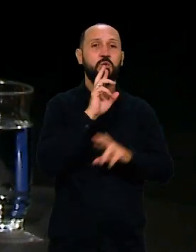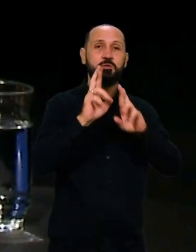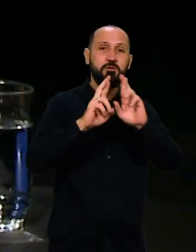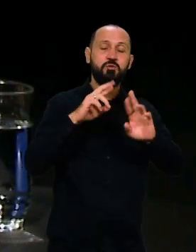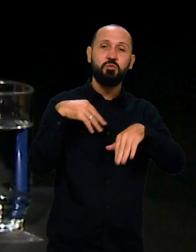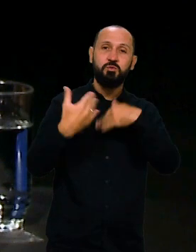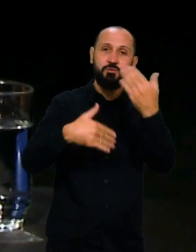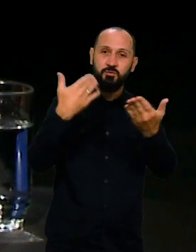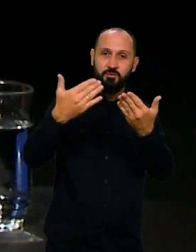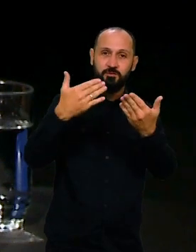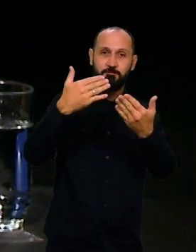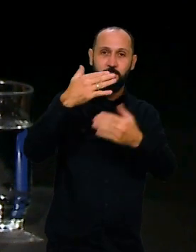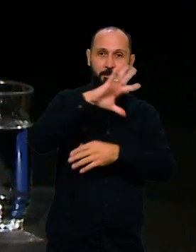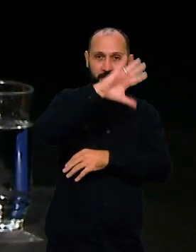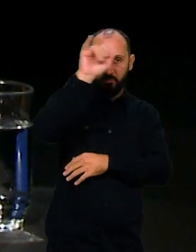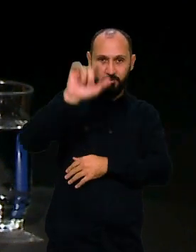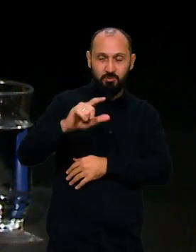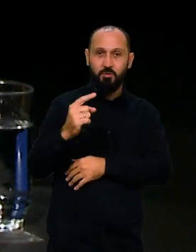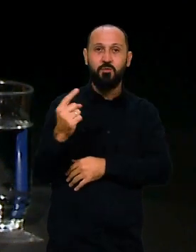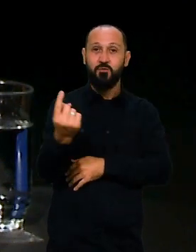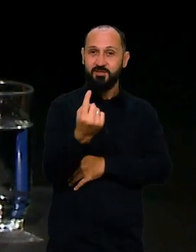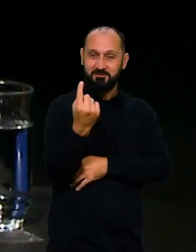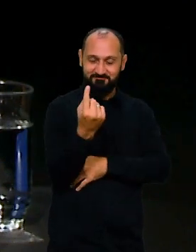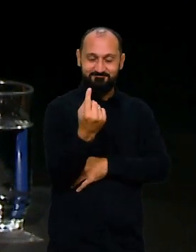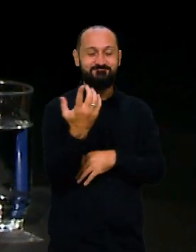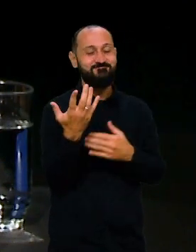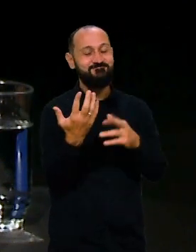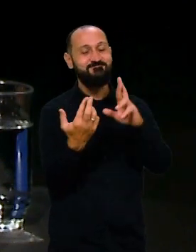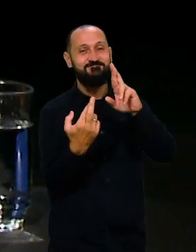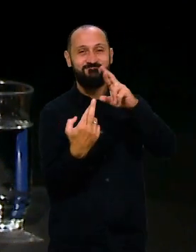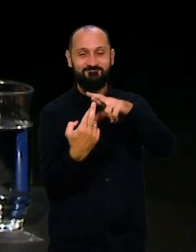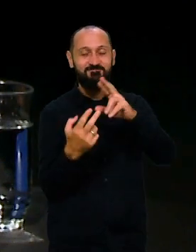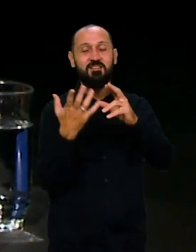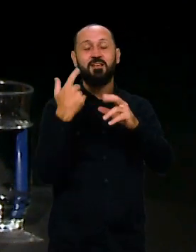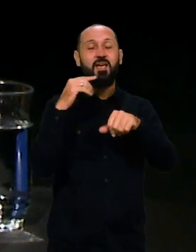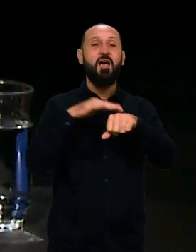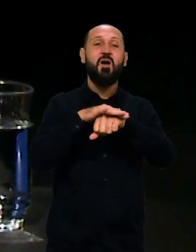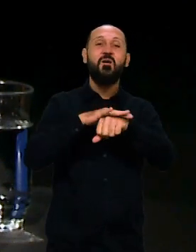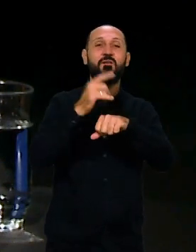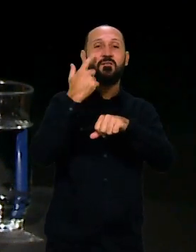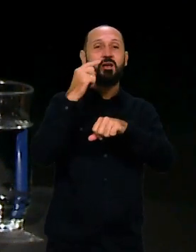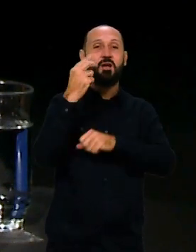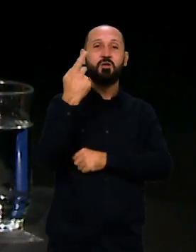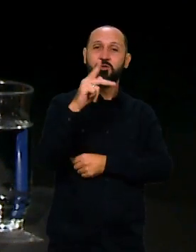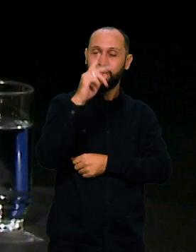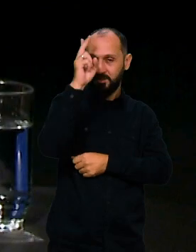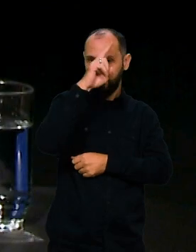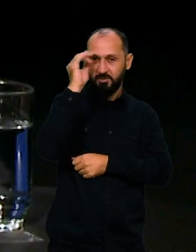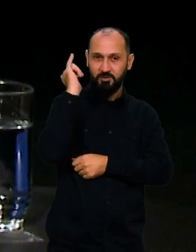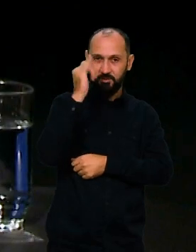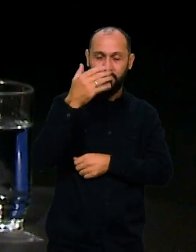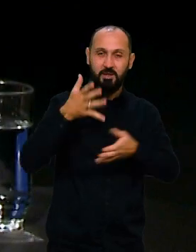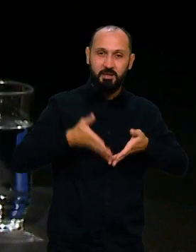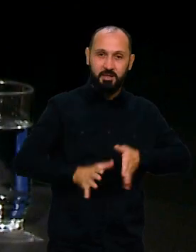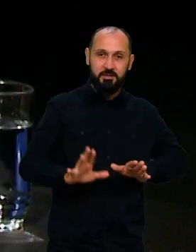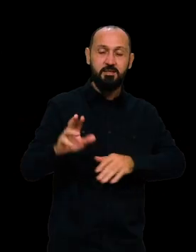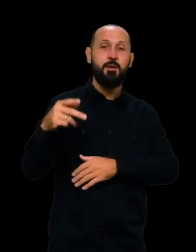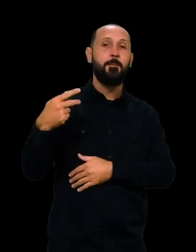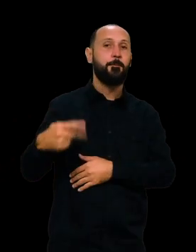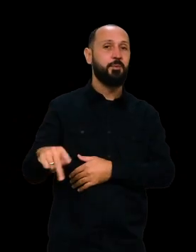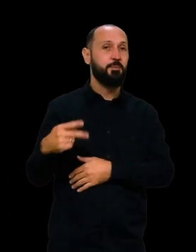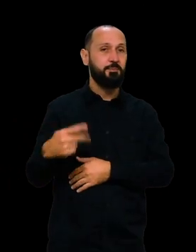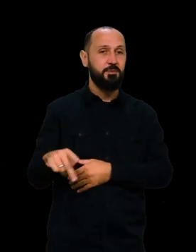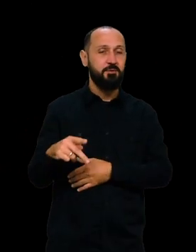impactam e que trazem resultado para o desenvolvimento de Mato Grosso do Sul. Você é uma dessas pessoas, mas a gente quer ouvir também a sua